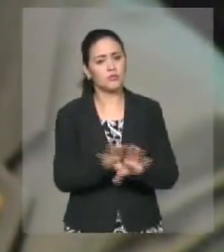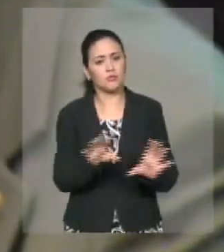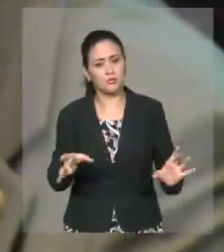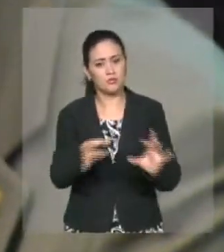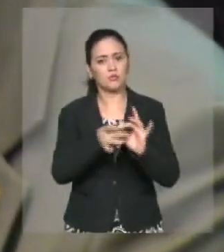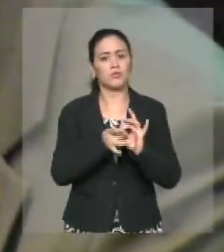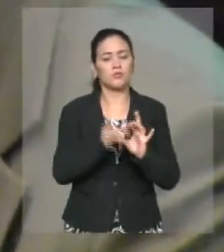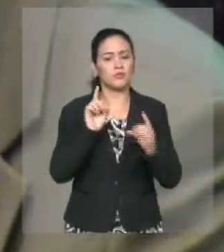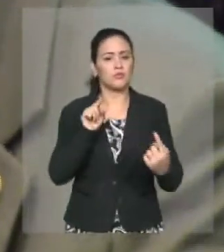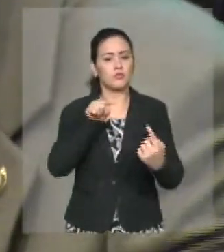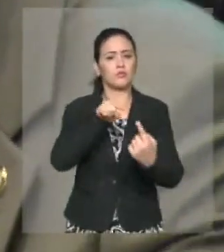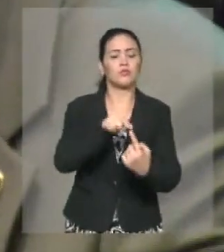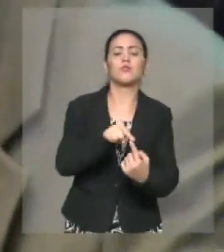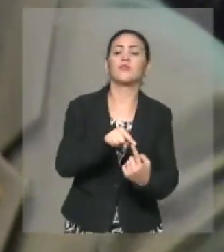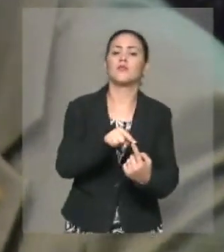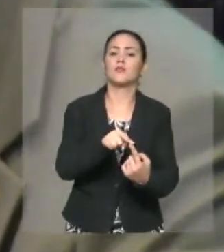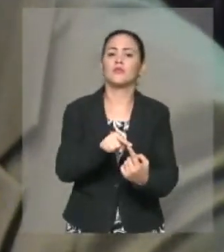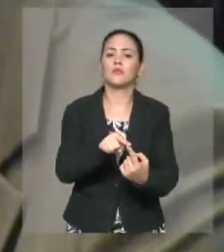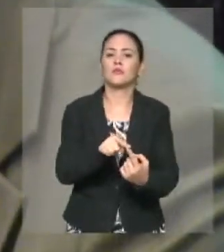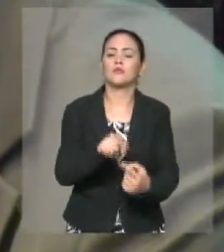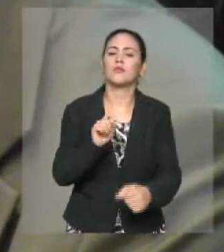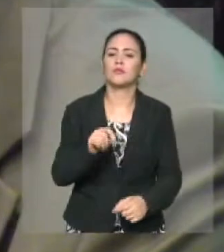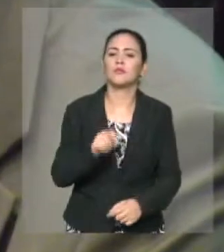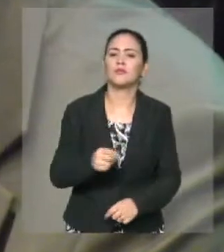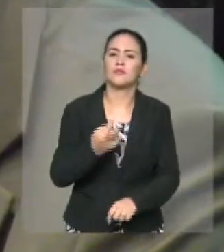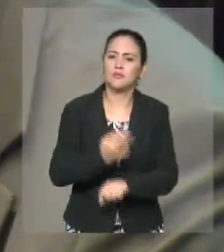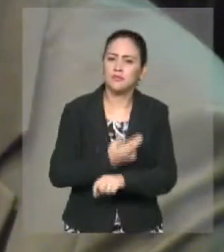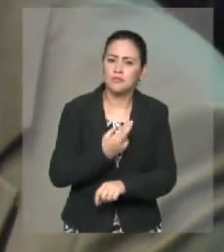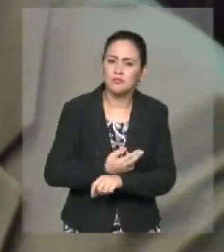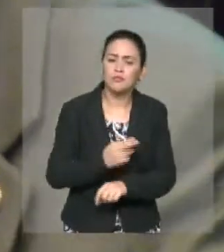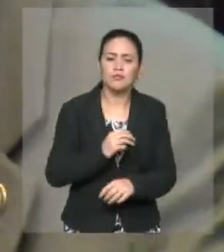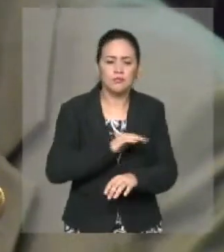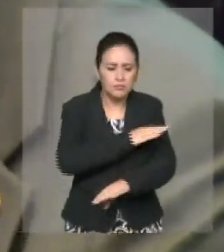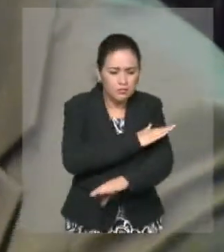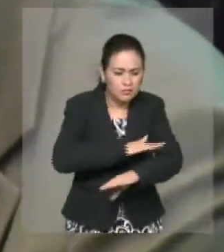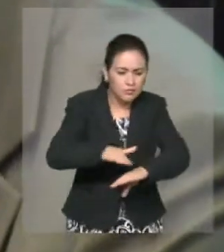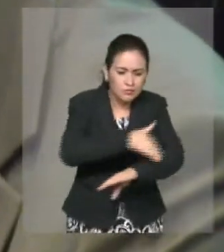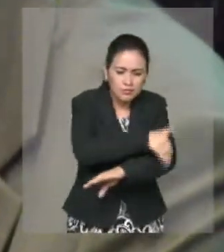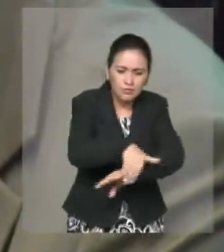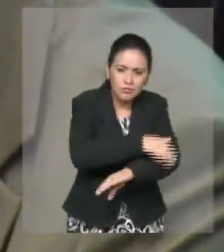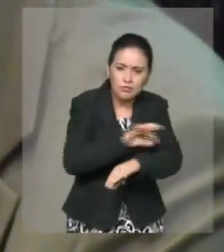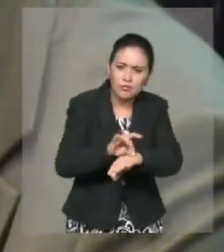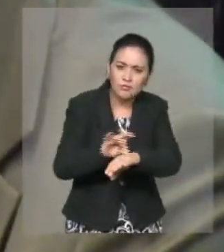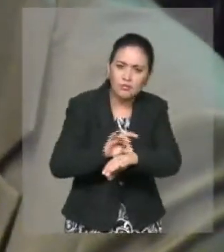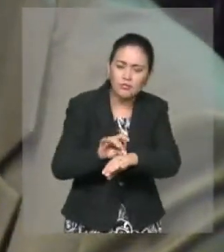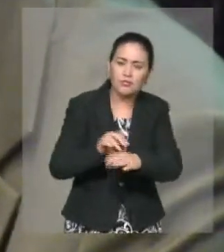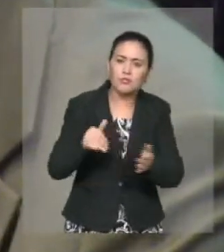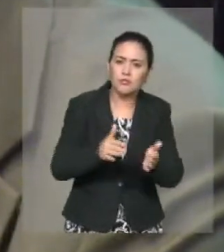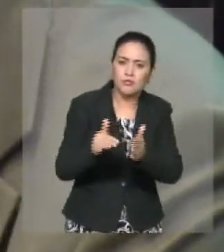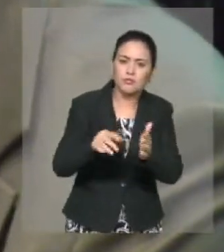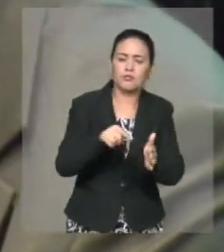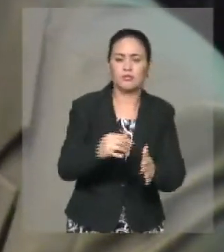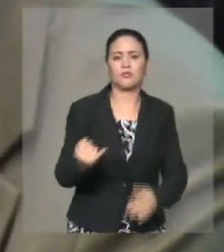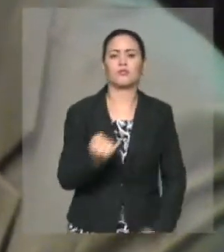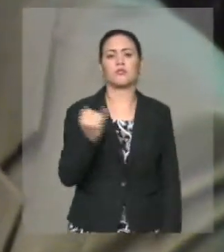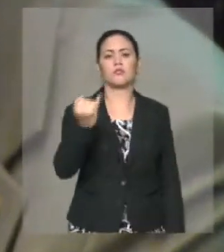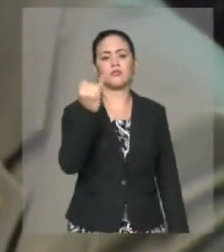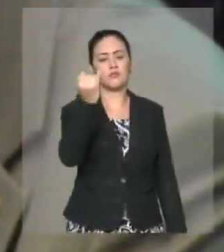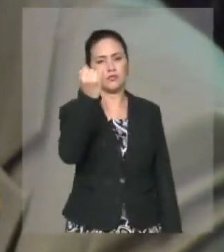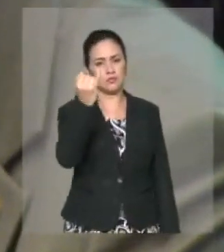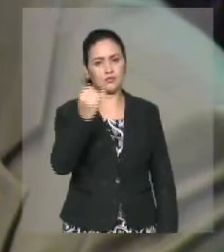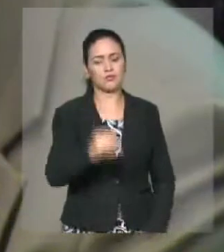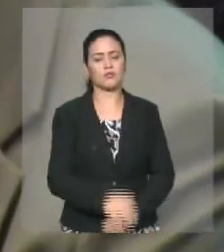deste ideal, que é nós pavimentarmos essa importante via que vai interligar essas duas regiões. Então, eu quero destacar, mais uma